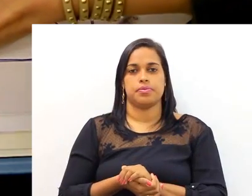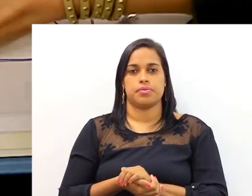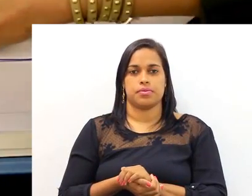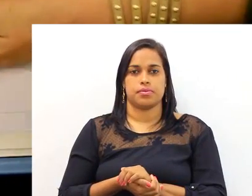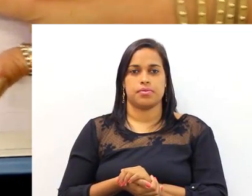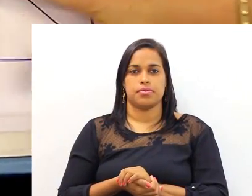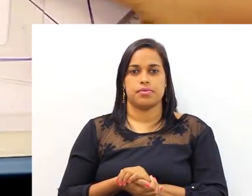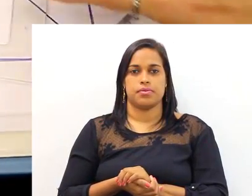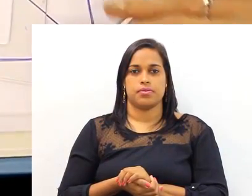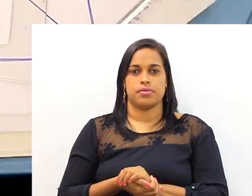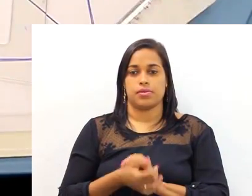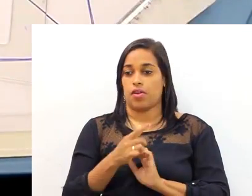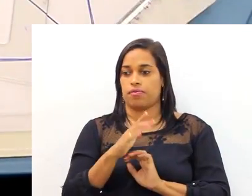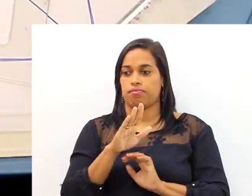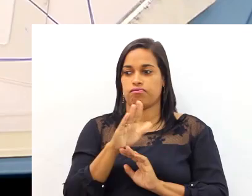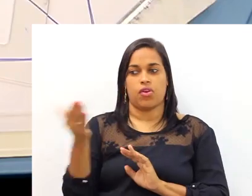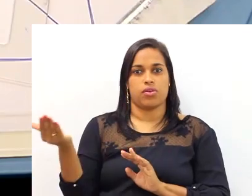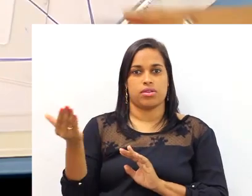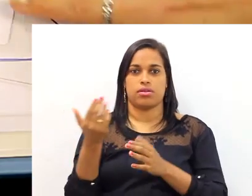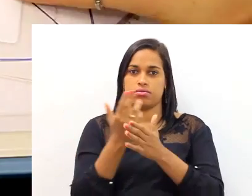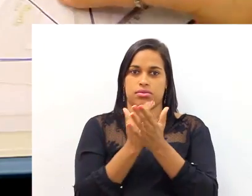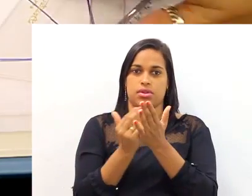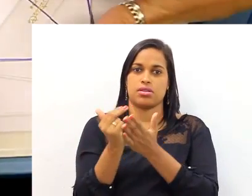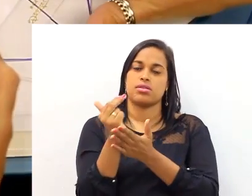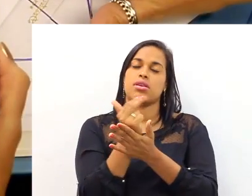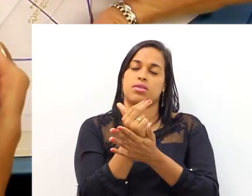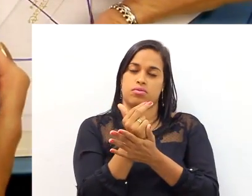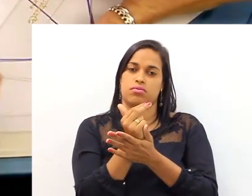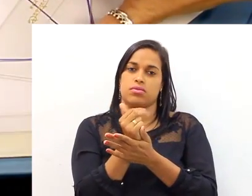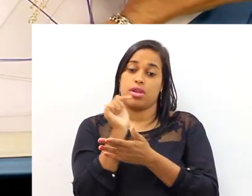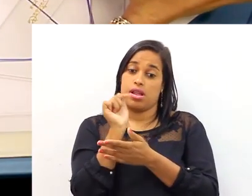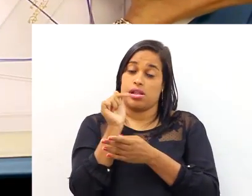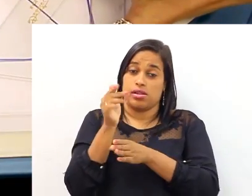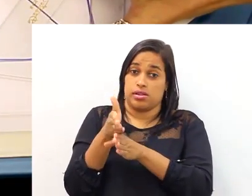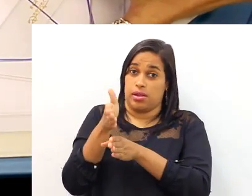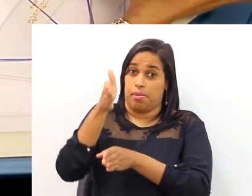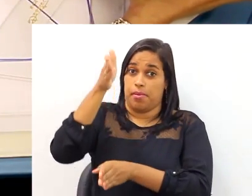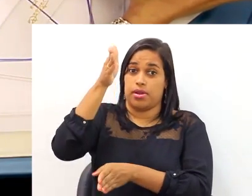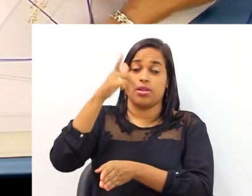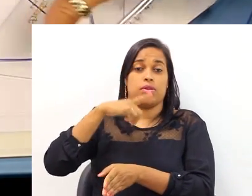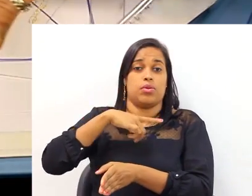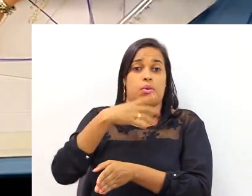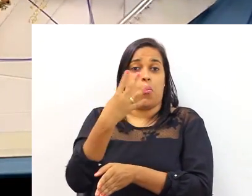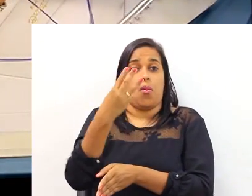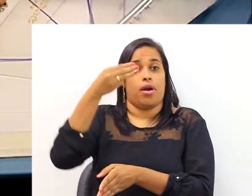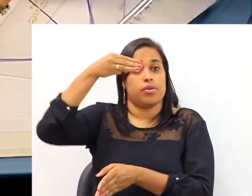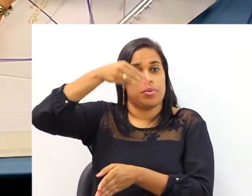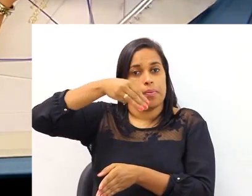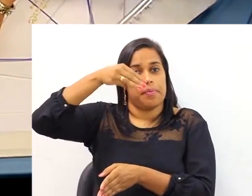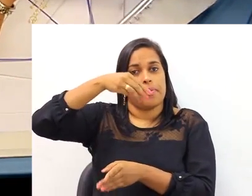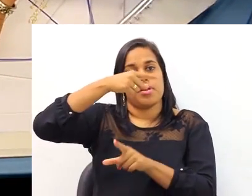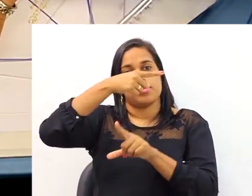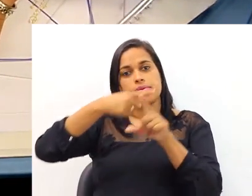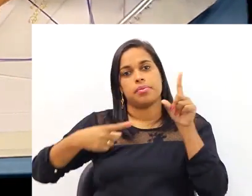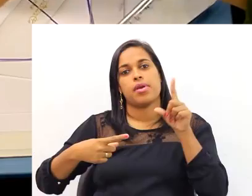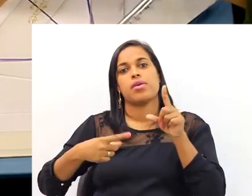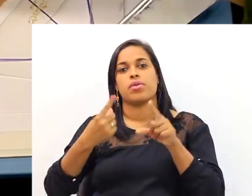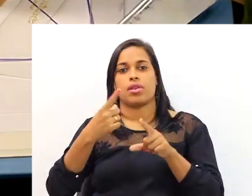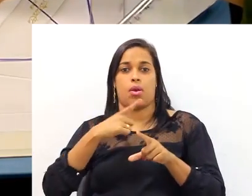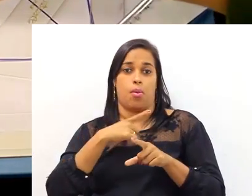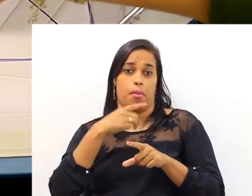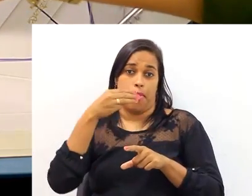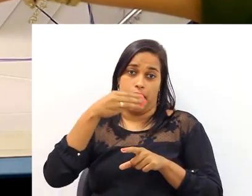Ele vai bater fora do desenho. Então, significa que nessa parede eu tenho 4,5 metros, mas nessa parede eu tive 1